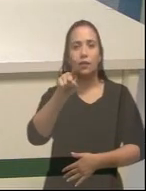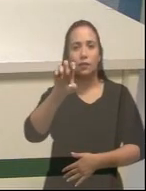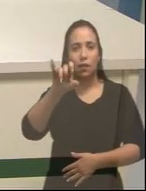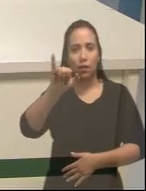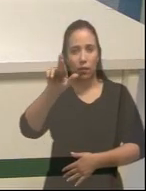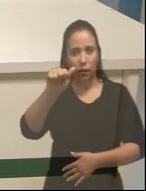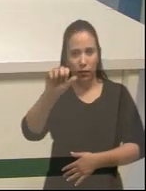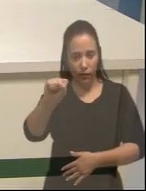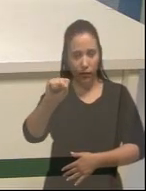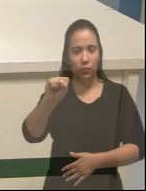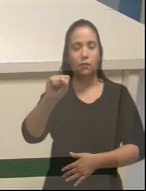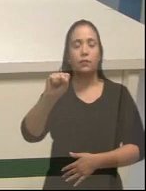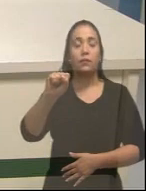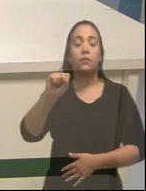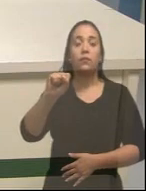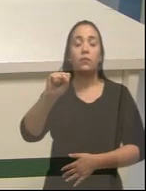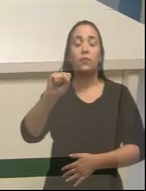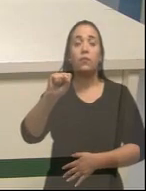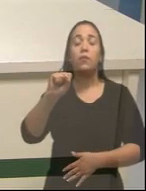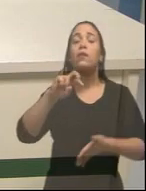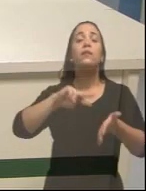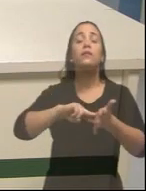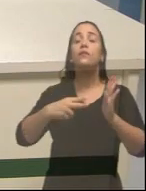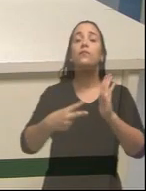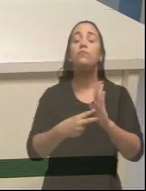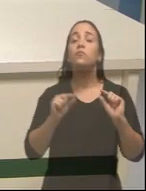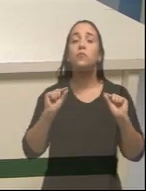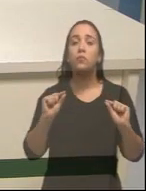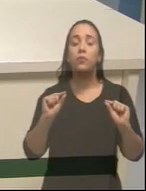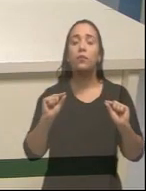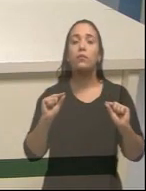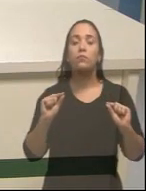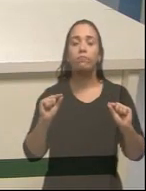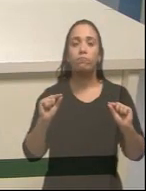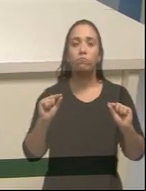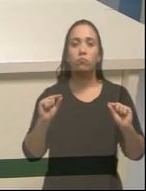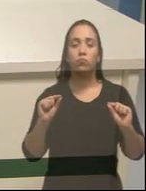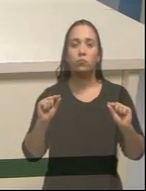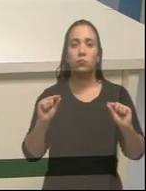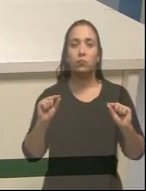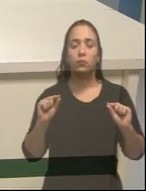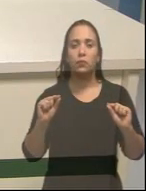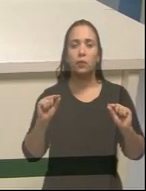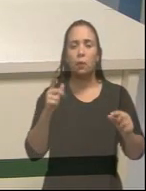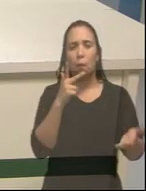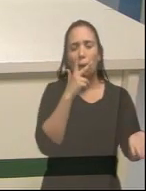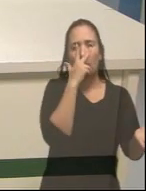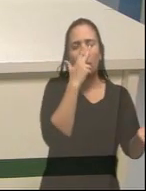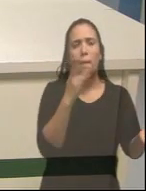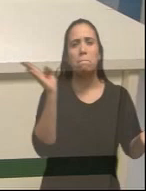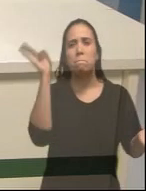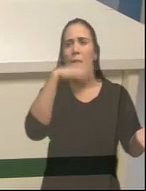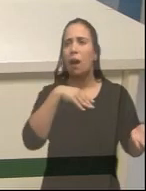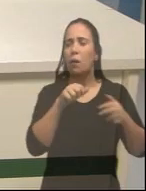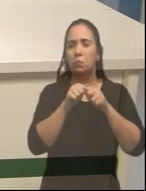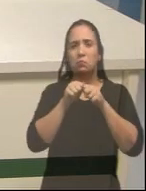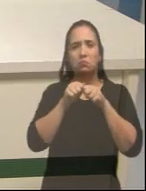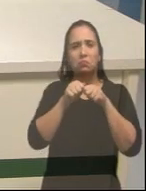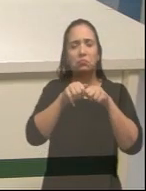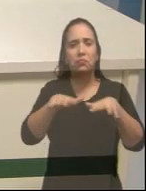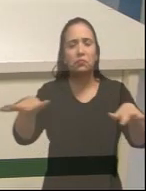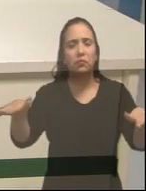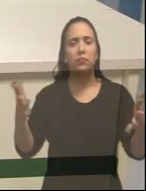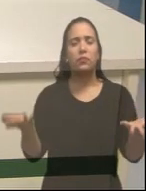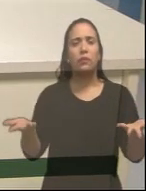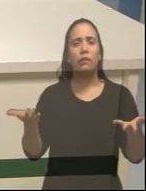Fortaleza, mostra claramente que a banalização do mal, mas vida. Mas não é nem isso não,